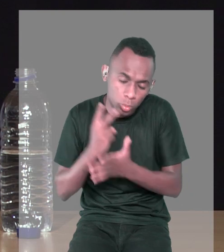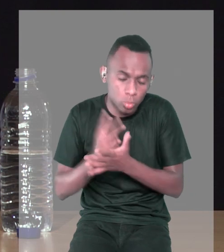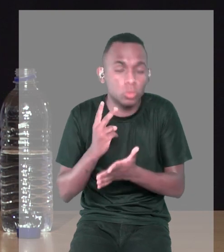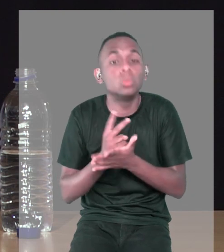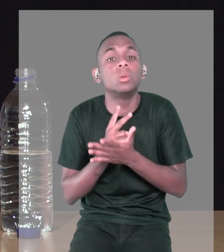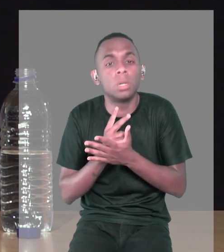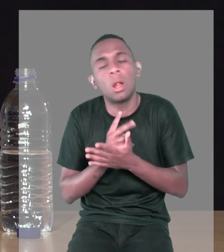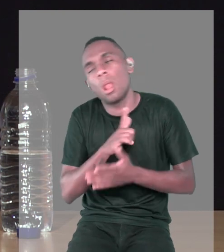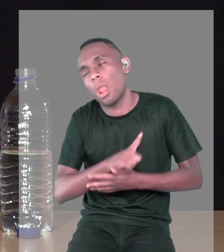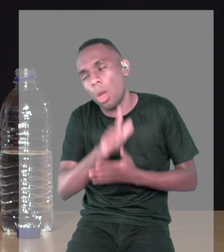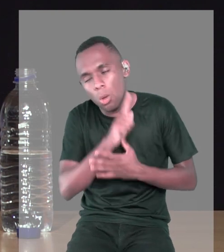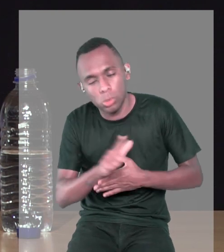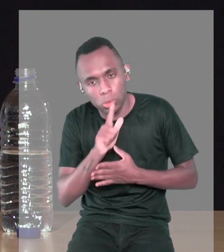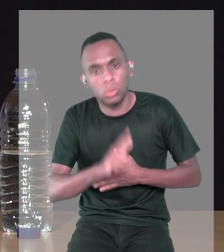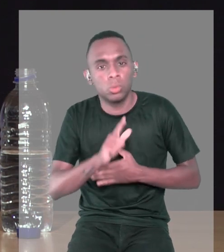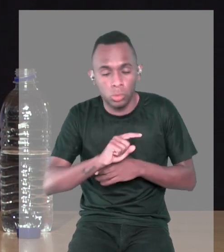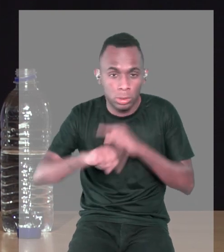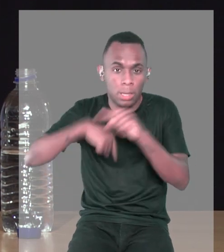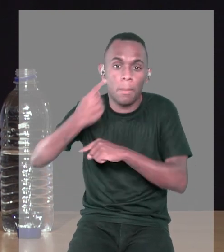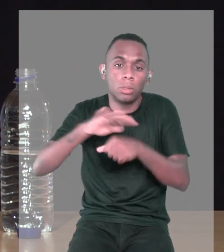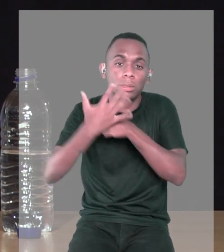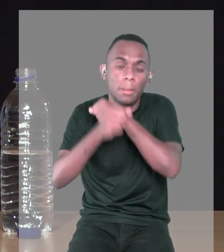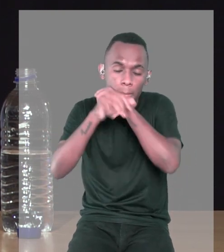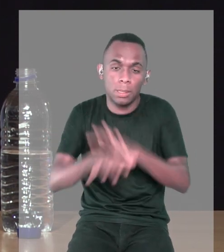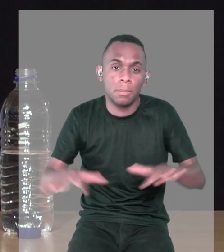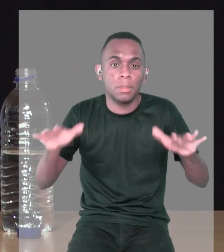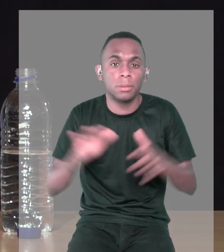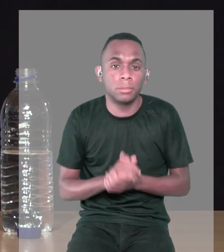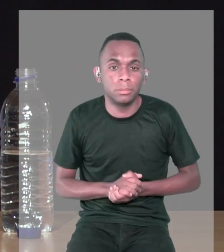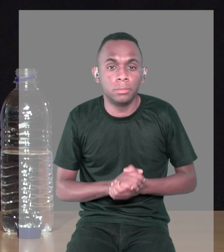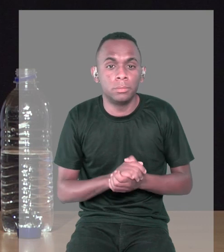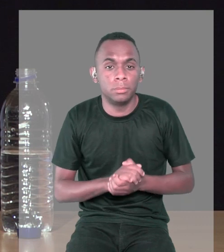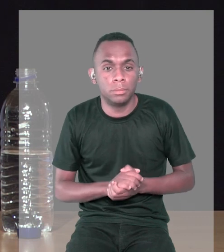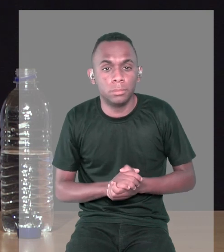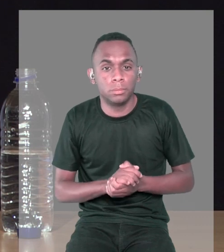técnica permanece atuando, claramente, após a pandemia.